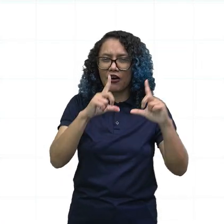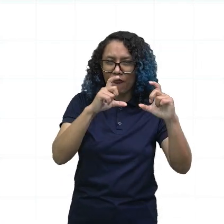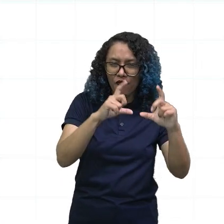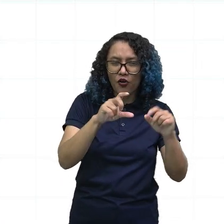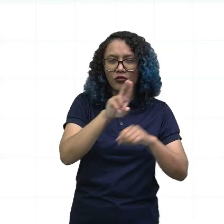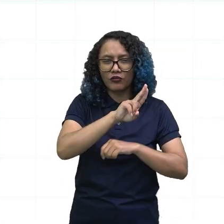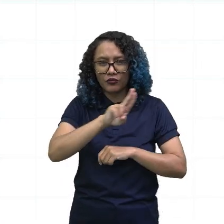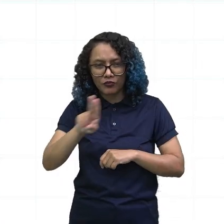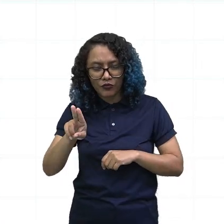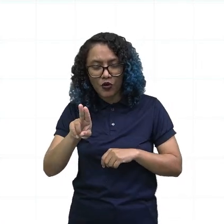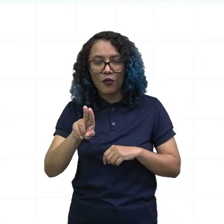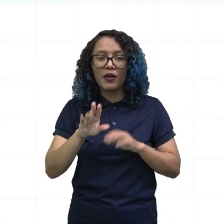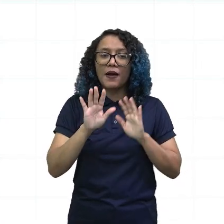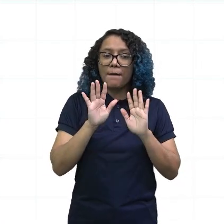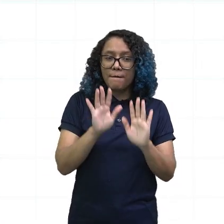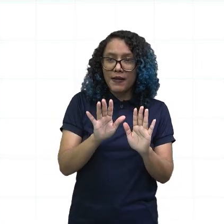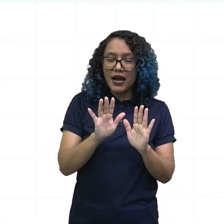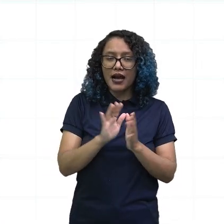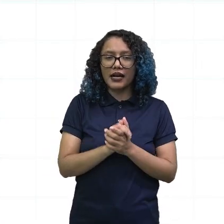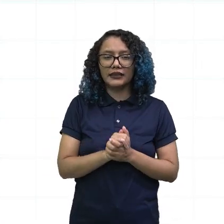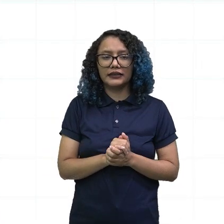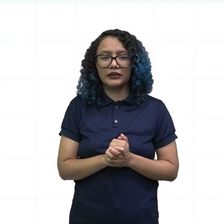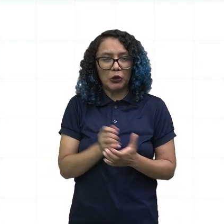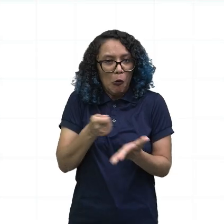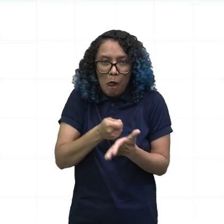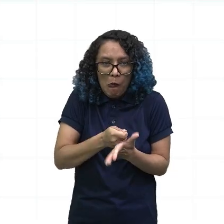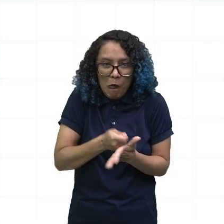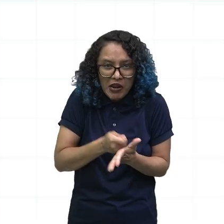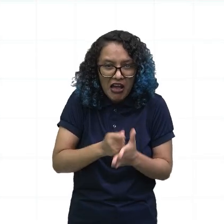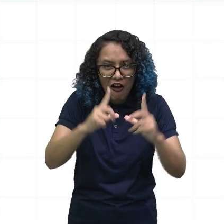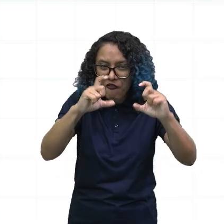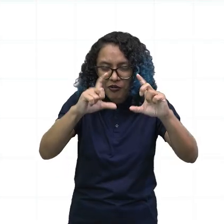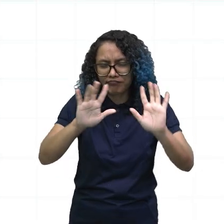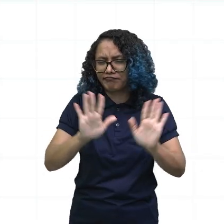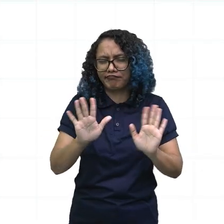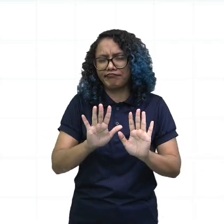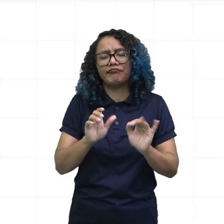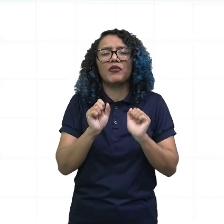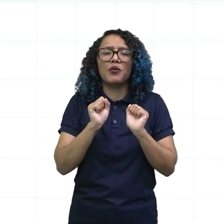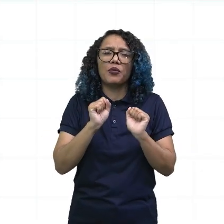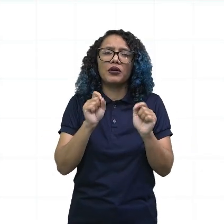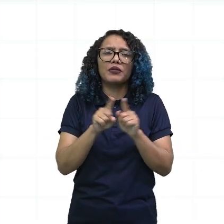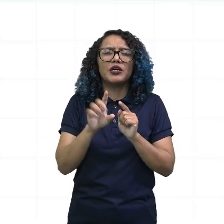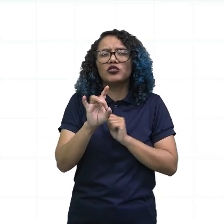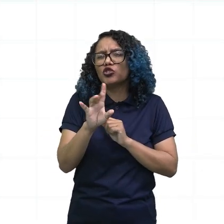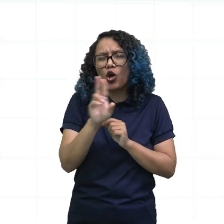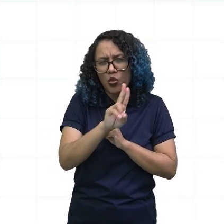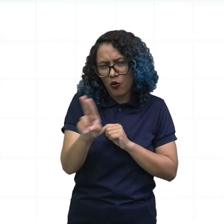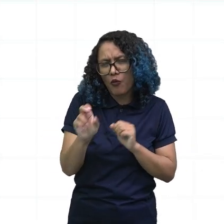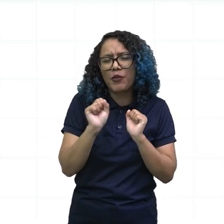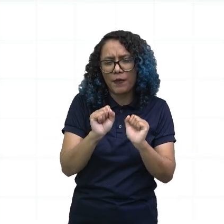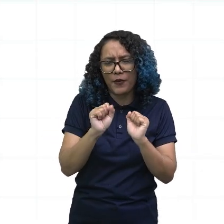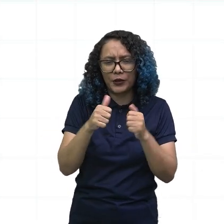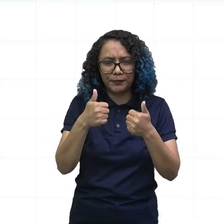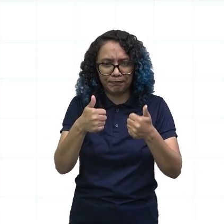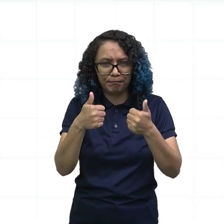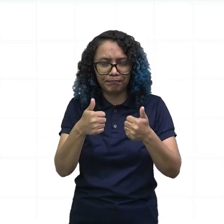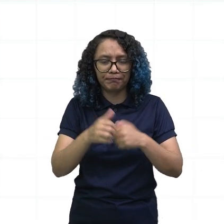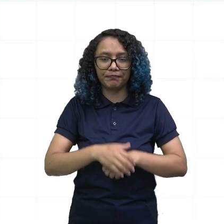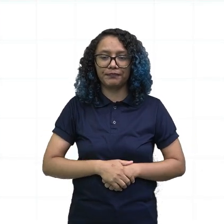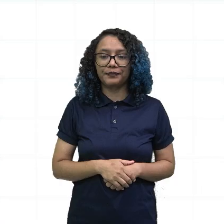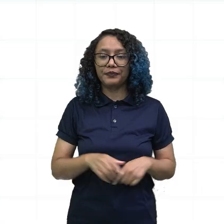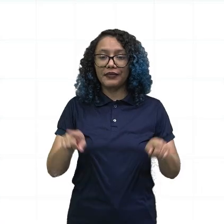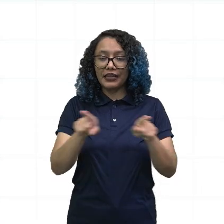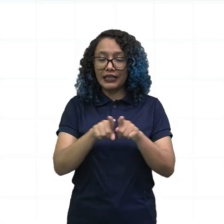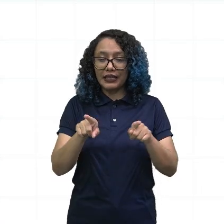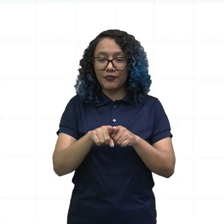Gente, mas não é um negócio que você tem que colocar a foto, não. Você pode colocar só o nome, né, se for o caso. Aí a